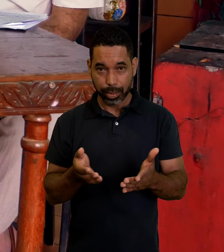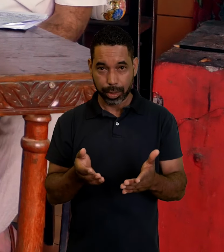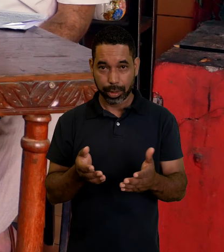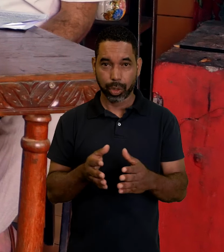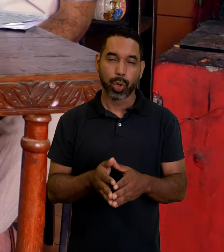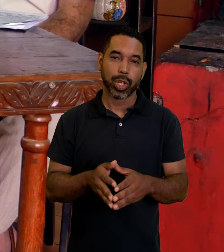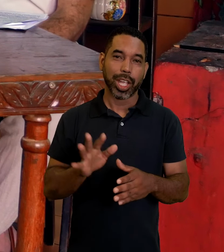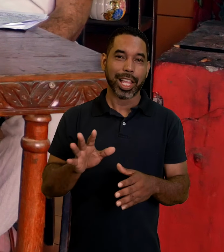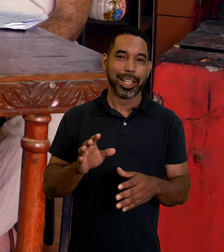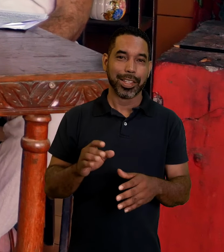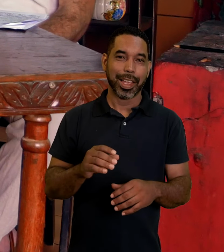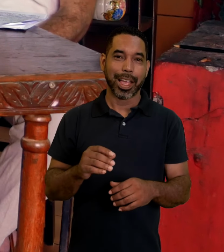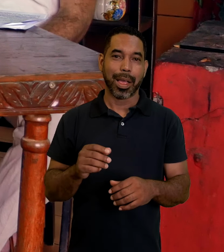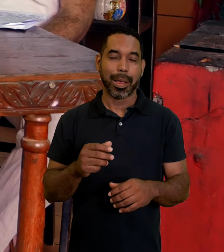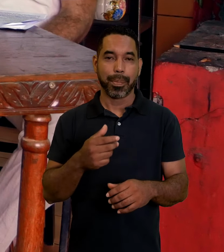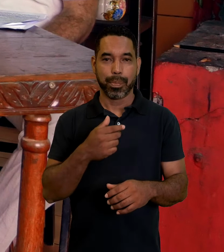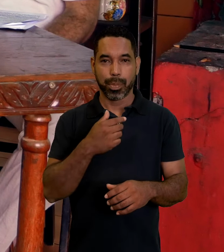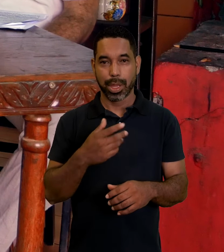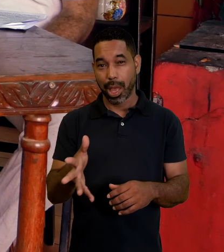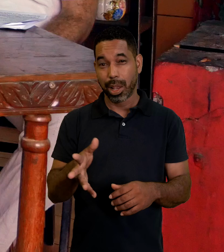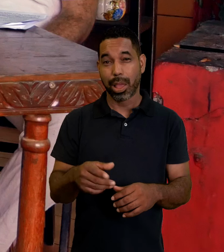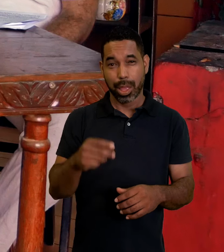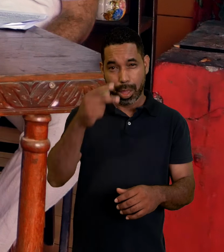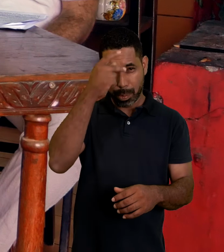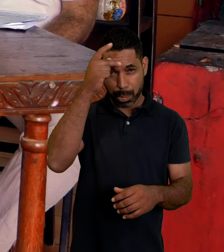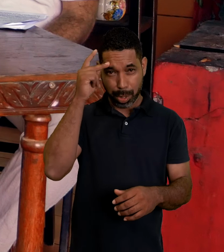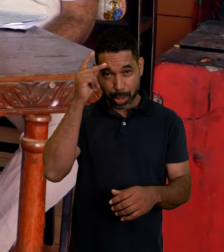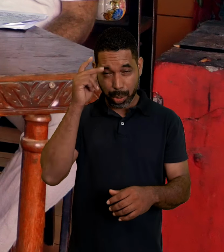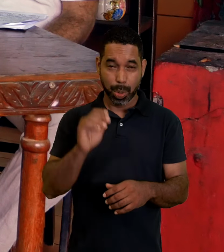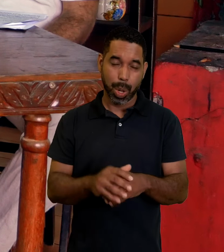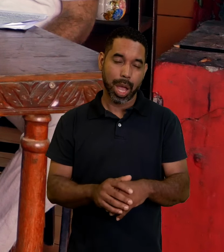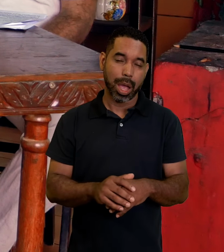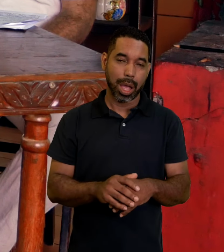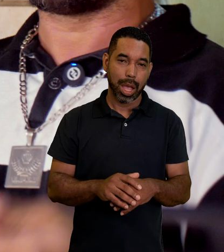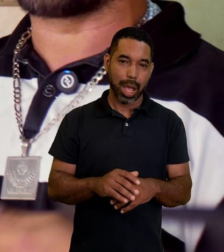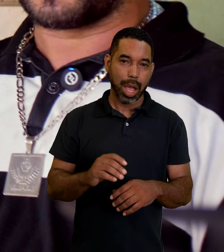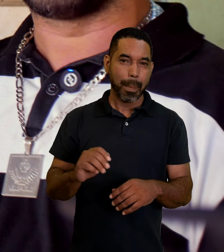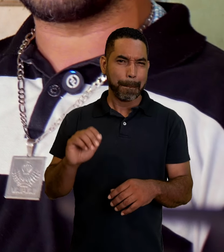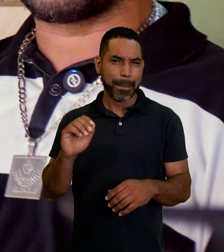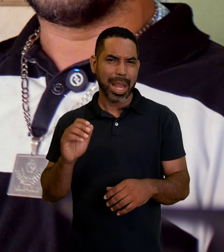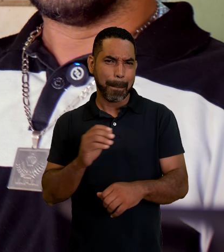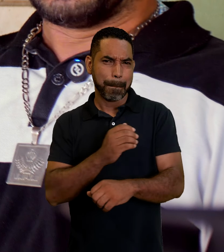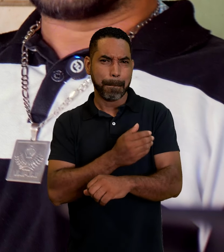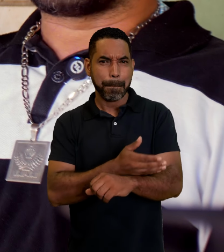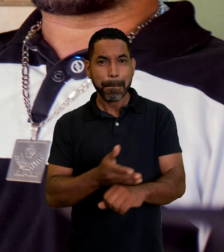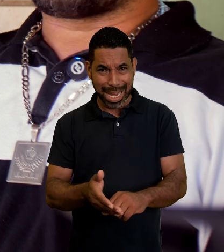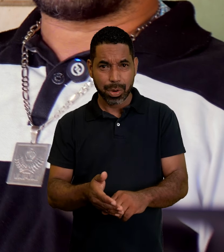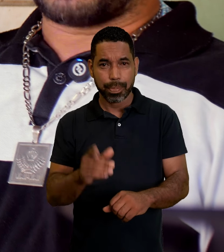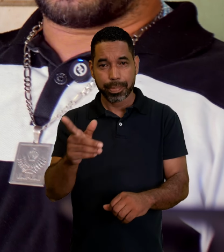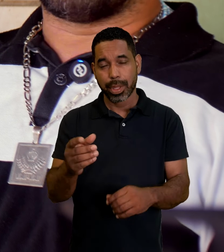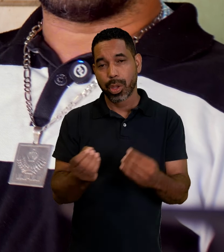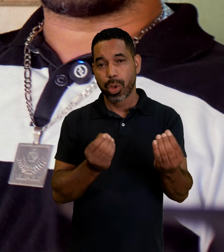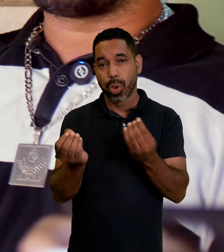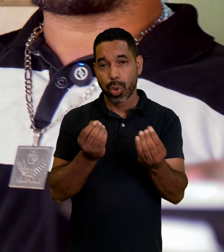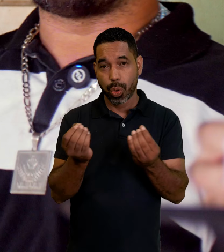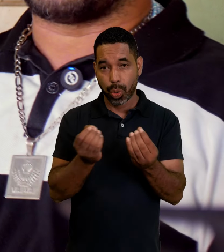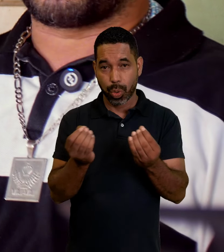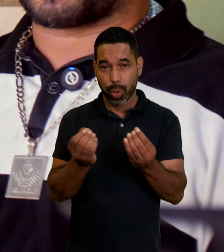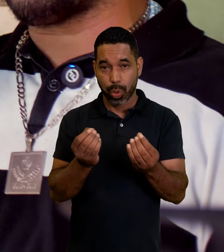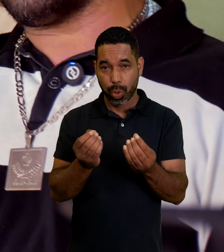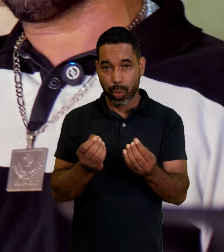foi financiada por mão branca, né, principalmente pela coroa e depois por mãos brancas, então a gente sempre dá a origem